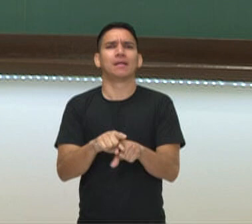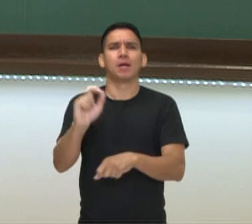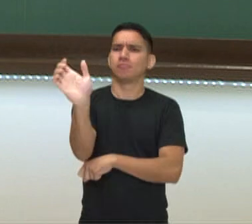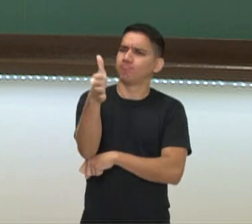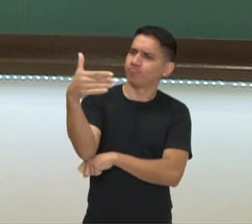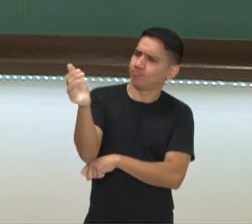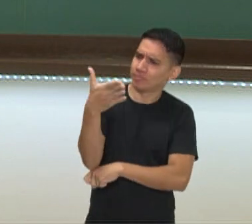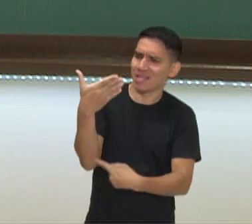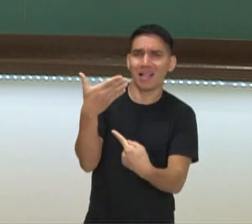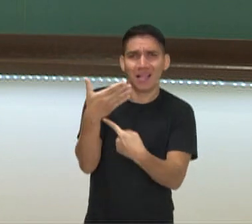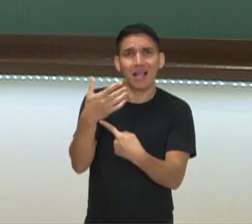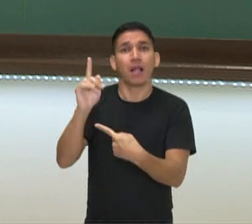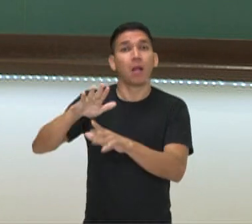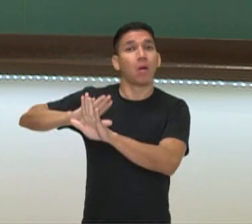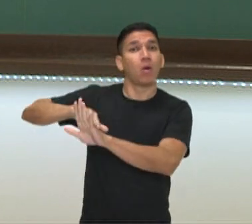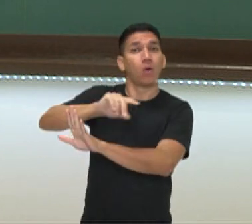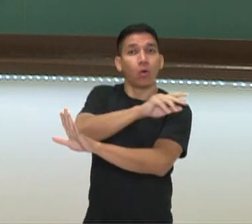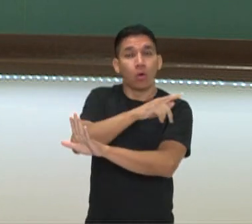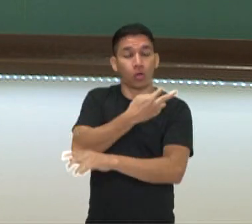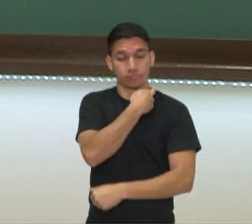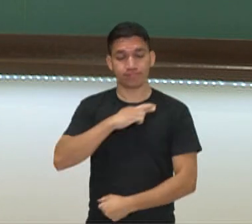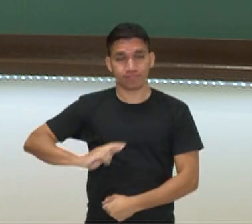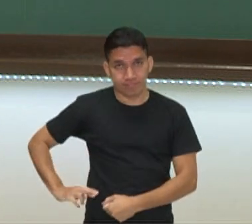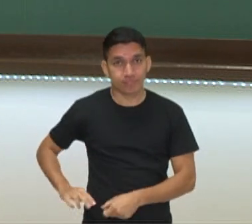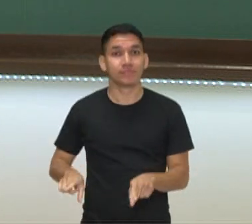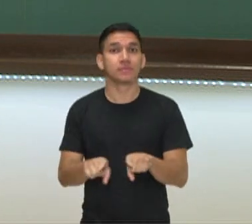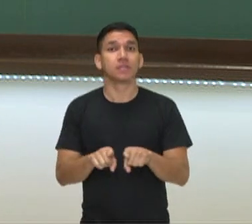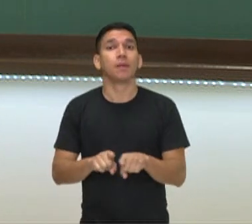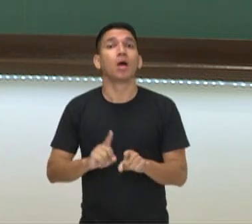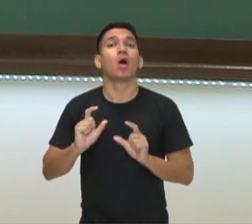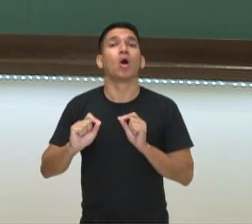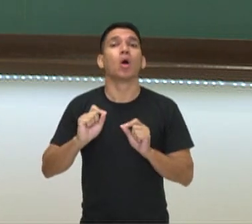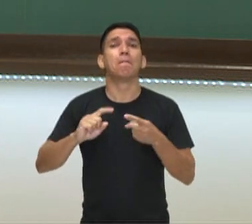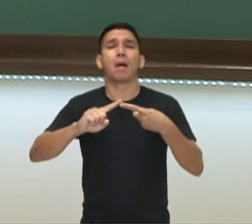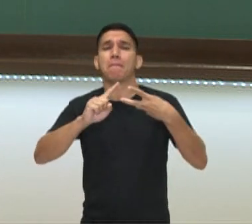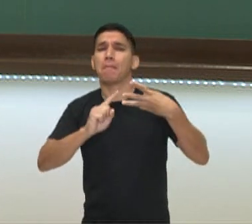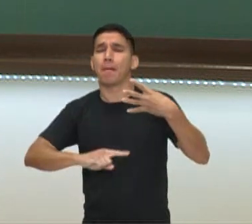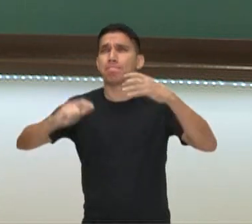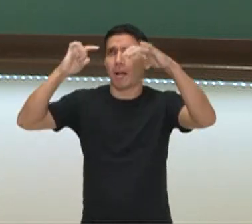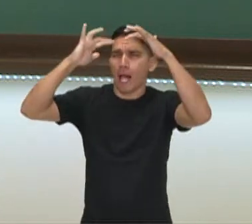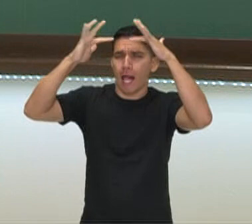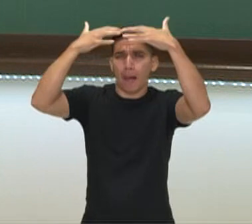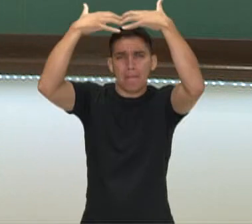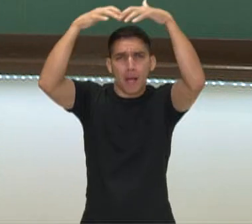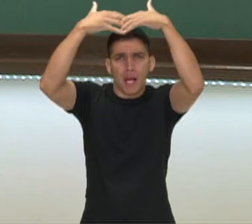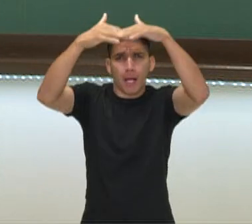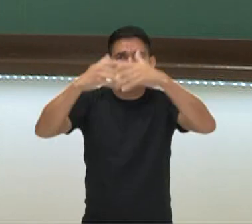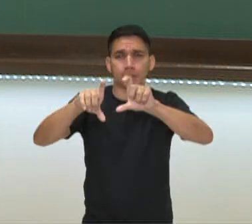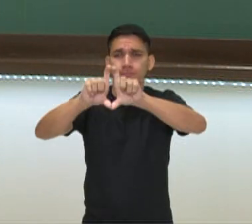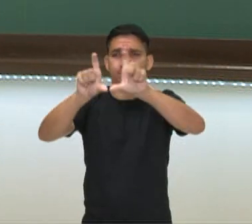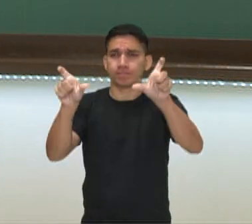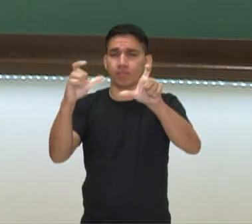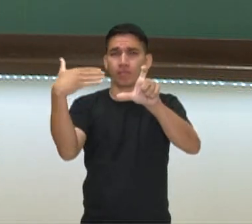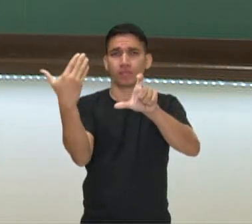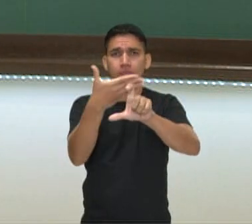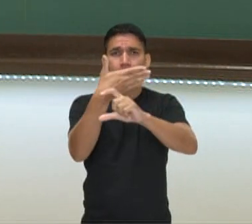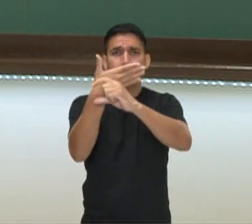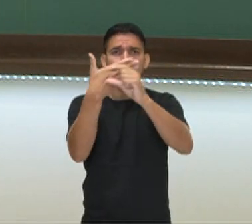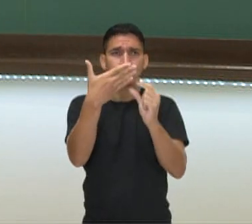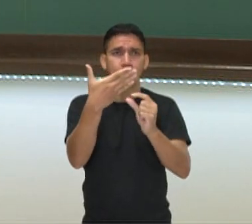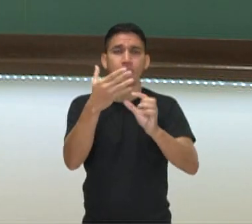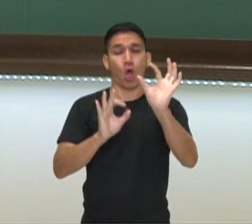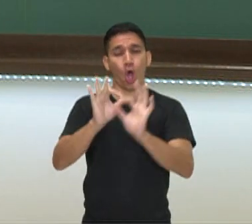nesse ideal republicano de lemas positivistas, como o lema de ordem e de progresso.